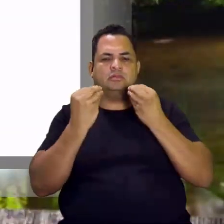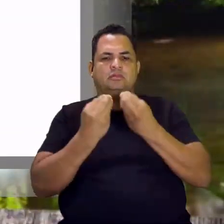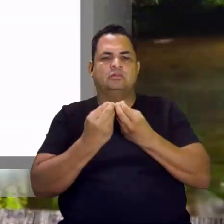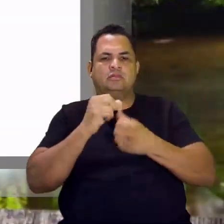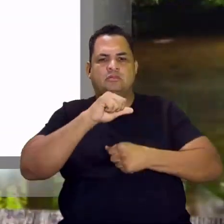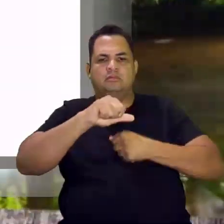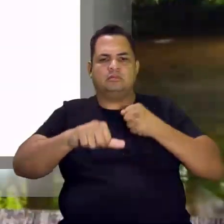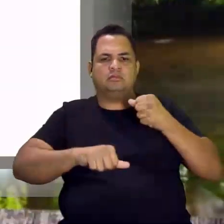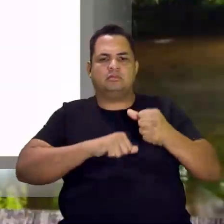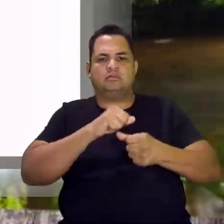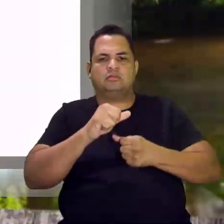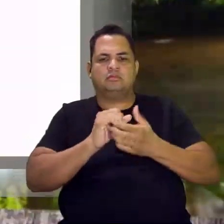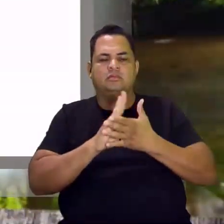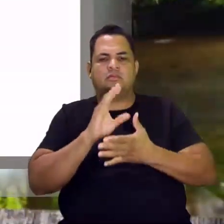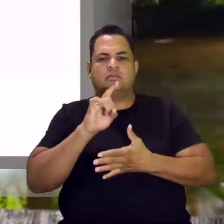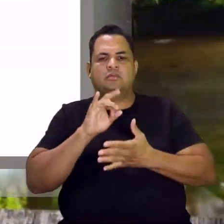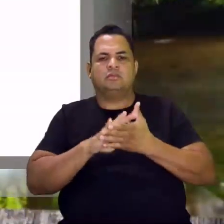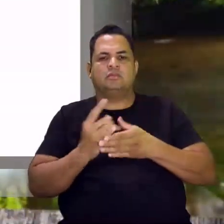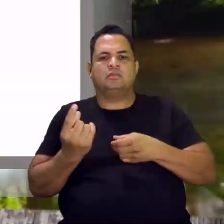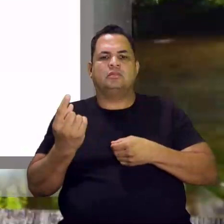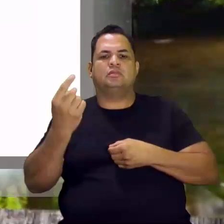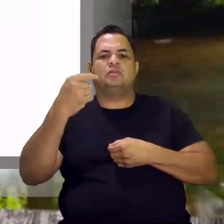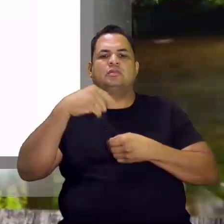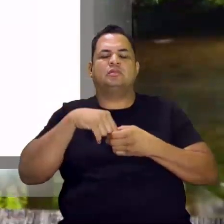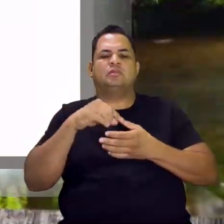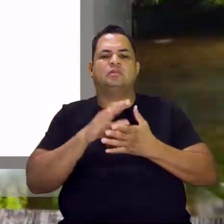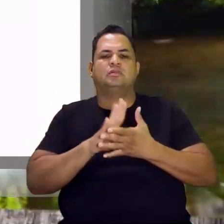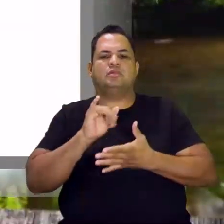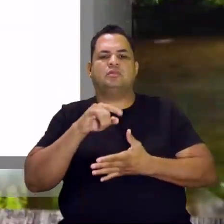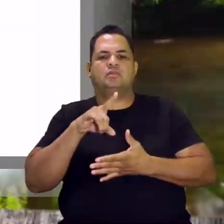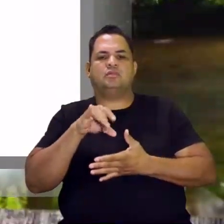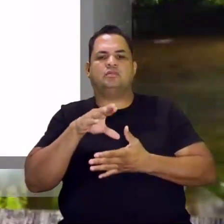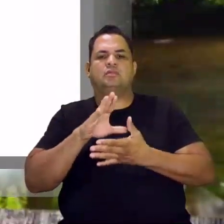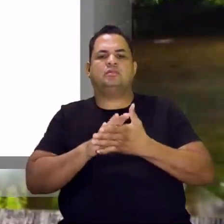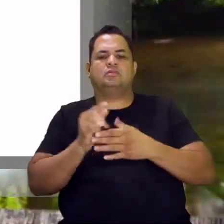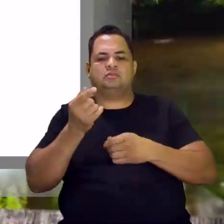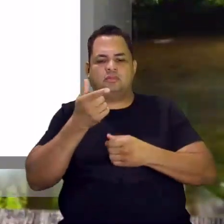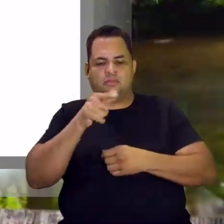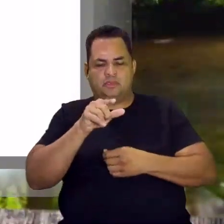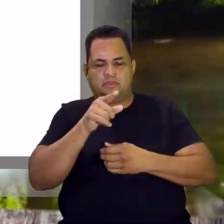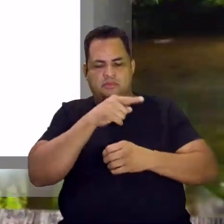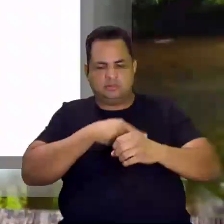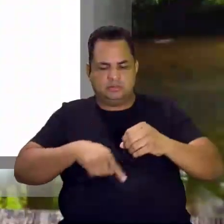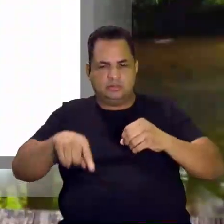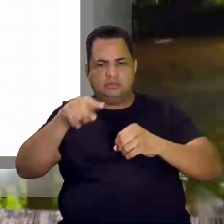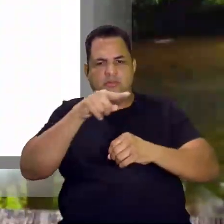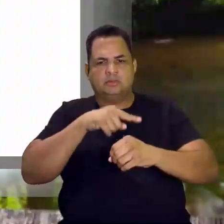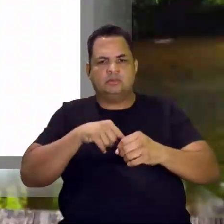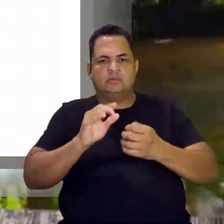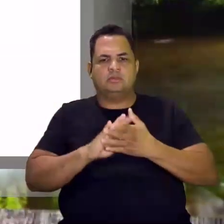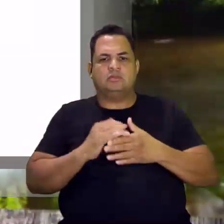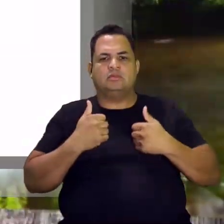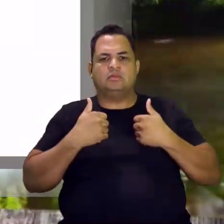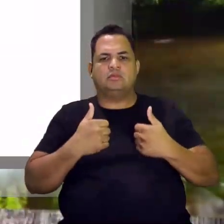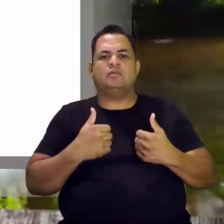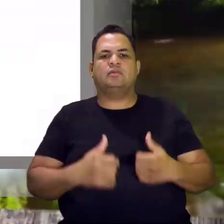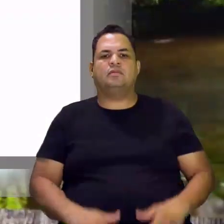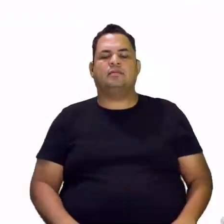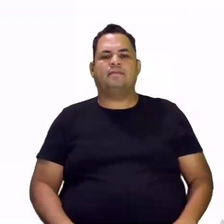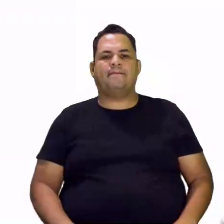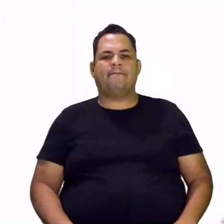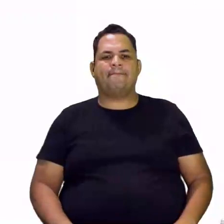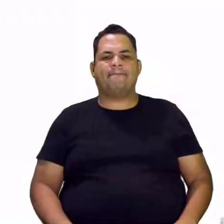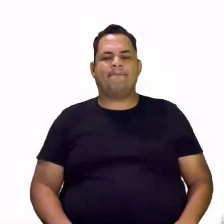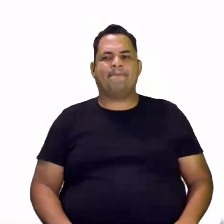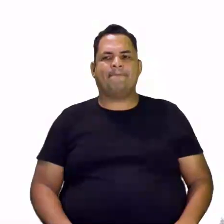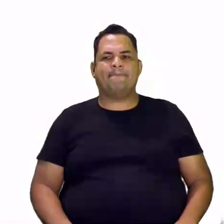foram transformadas em orgânicas, novamente em inorgânicas e reiniciando o ciclo. Tudo bem? Vamos então para a